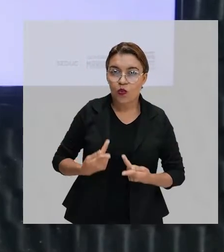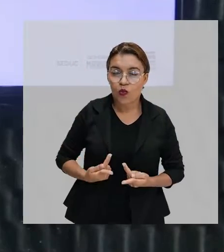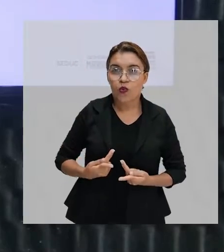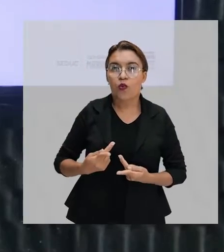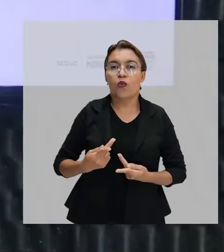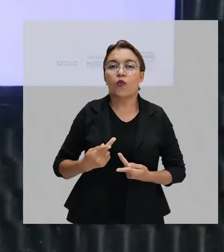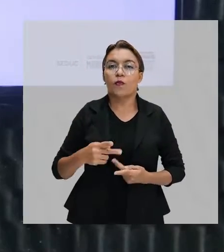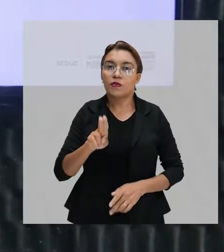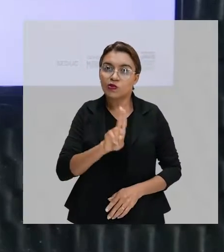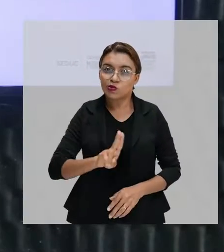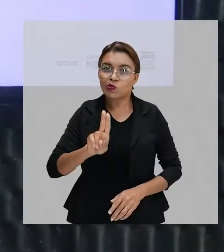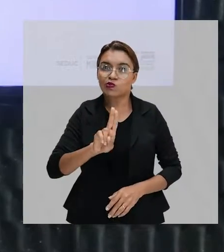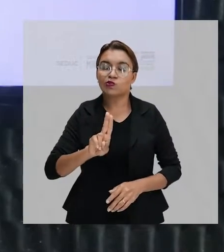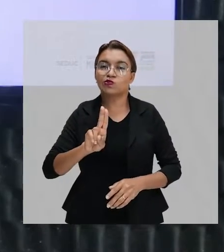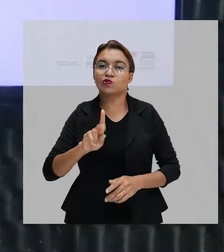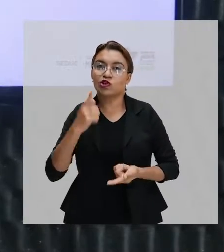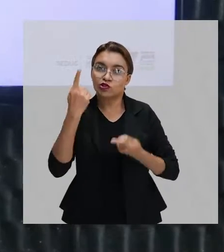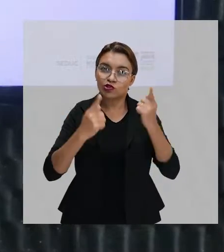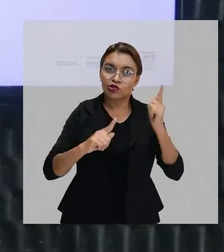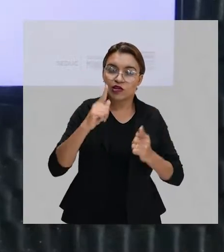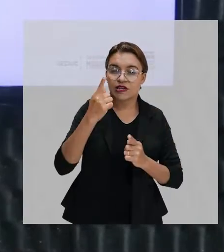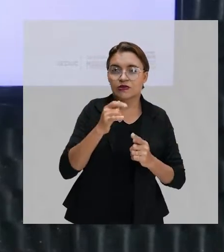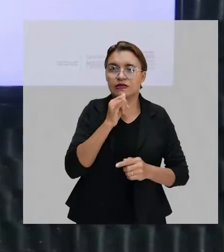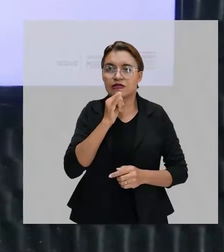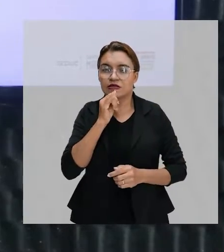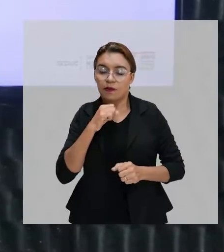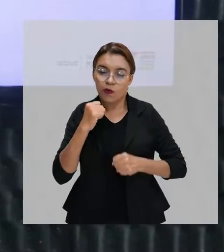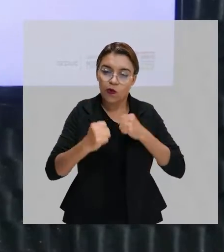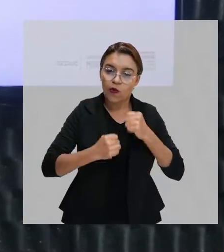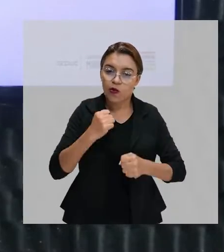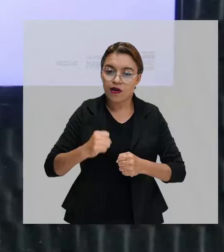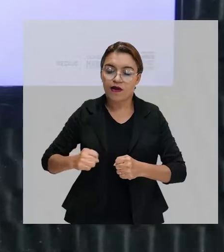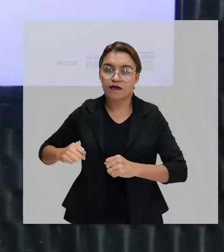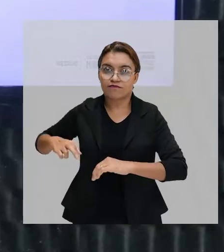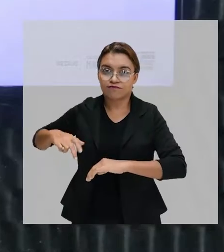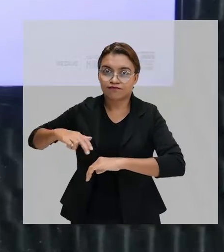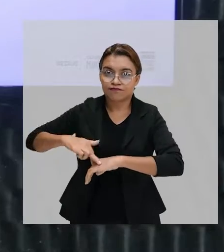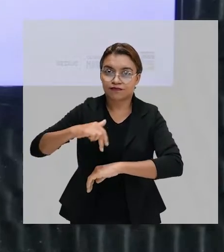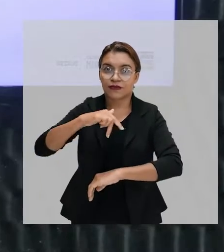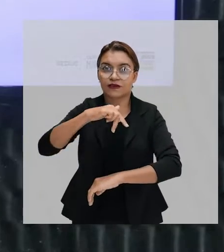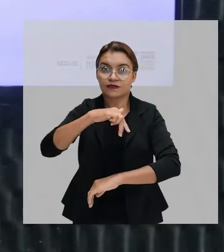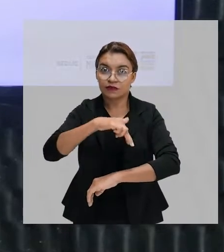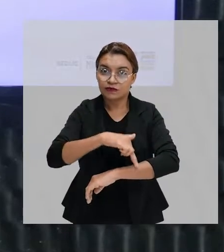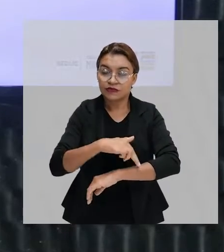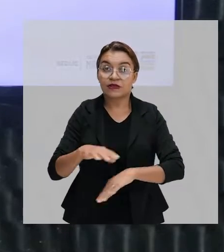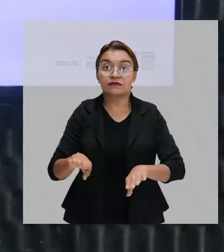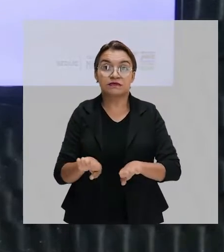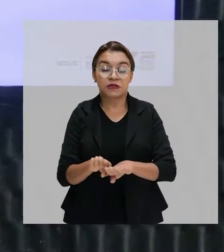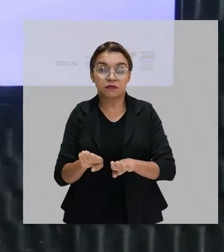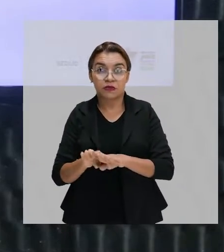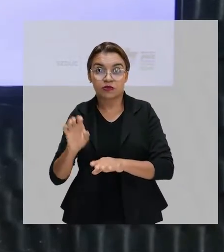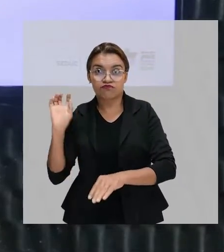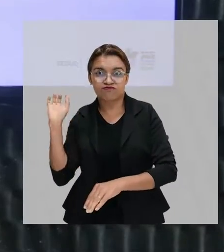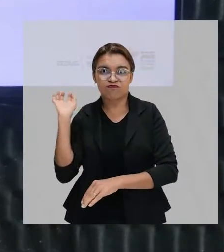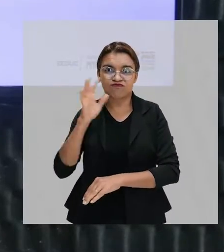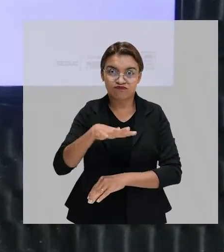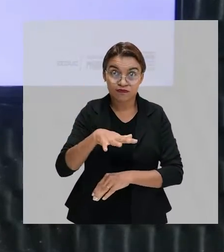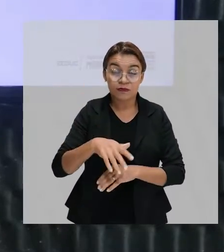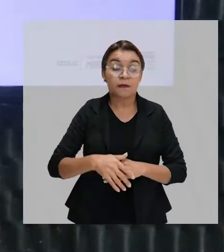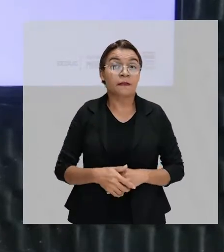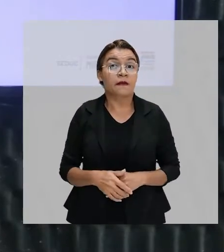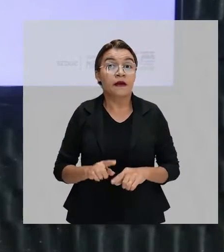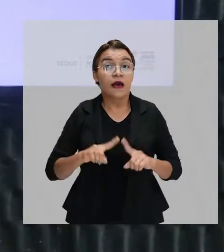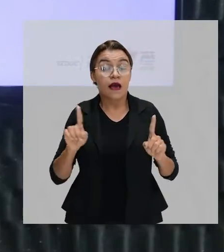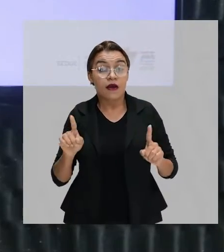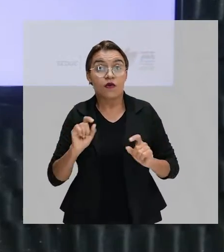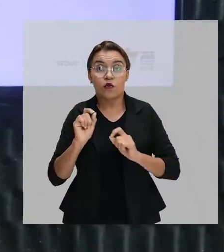gestos motores como correr saltar arremessar que são gestos motores até de uma